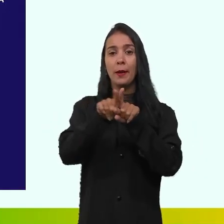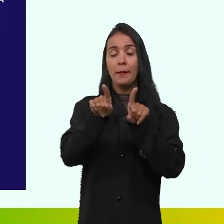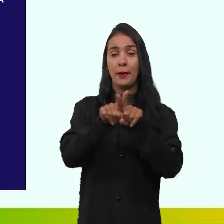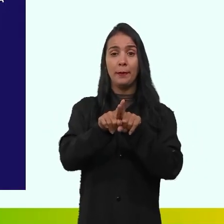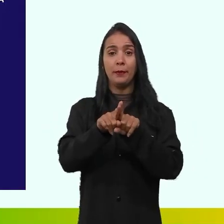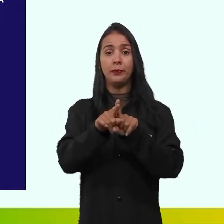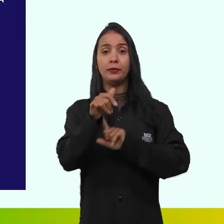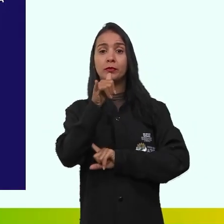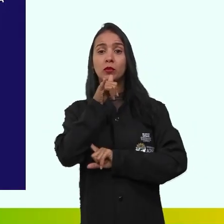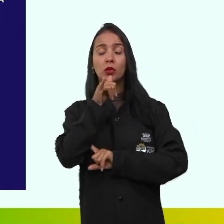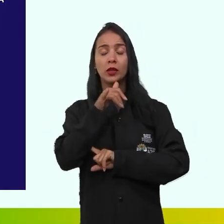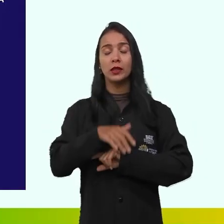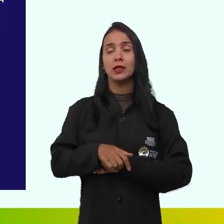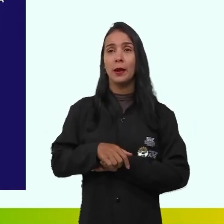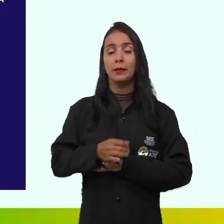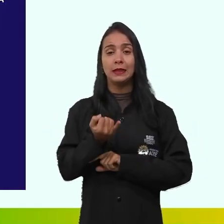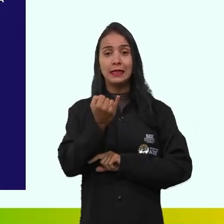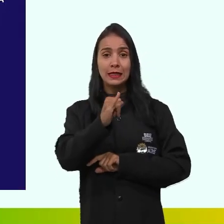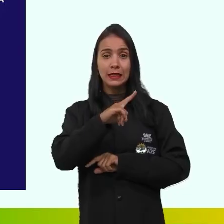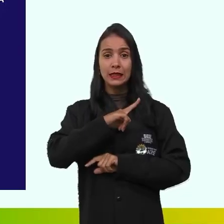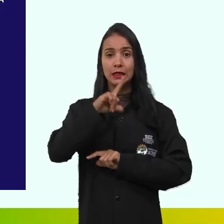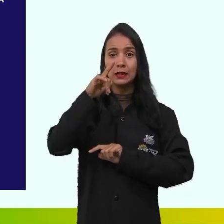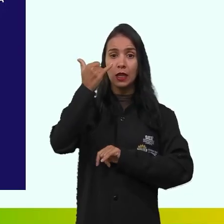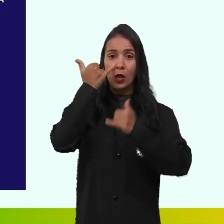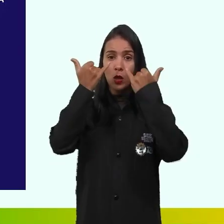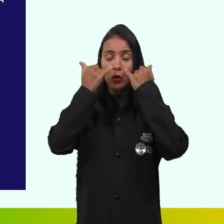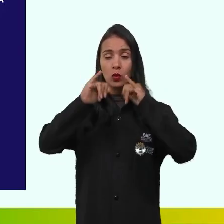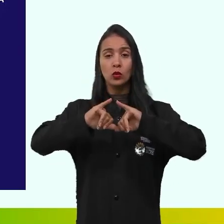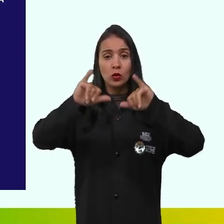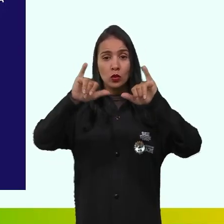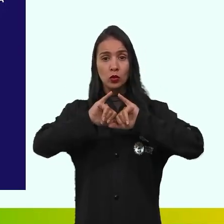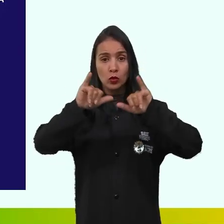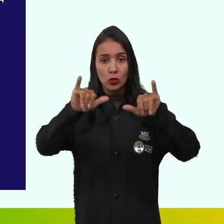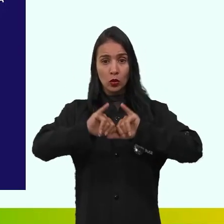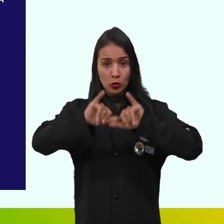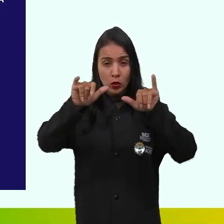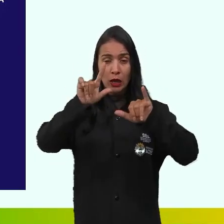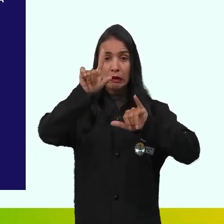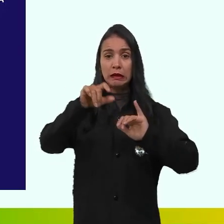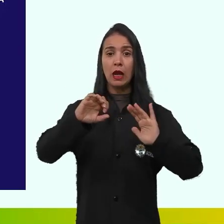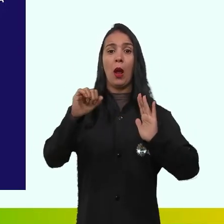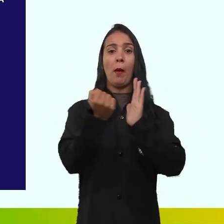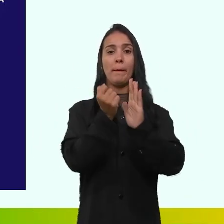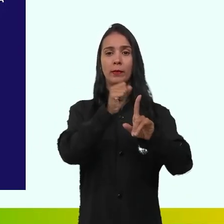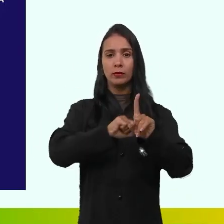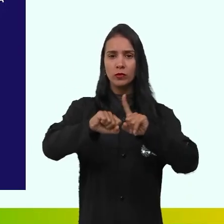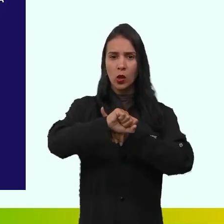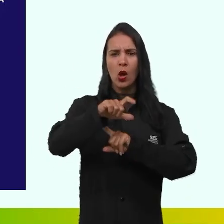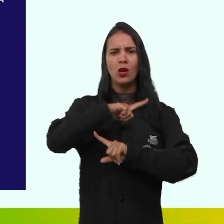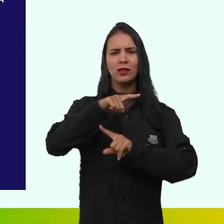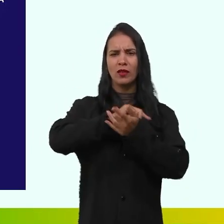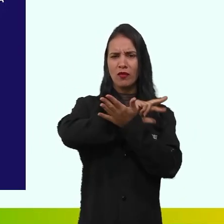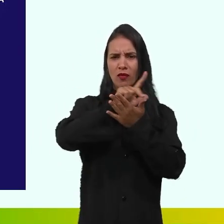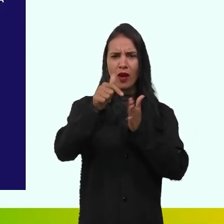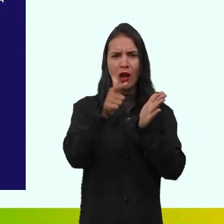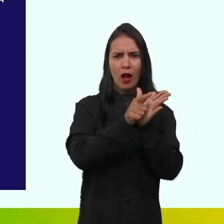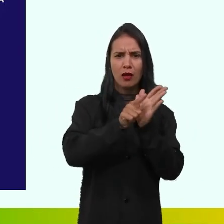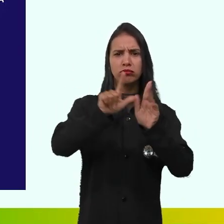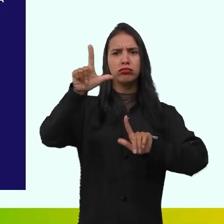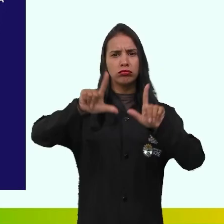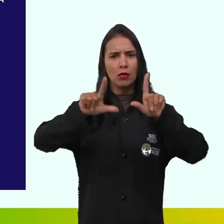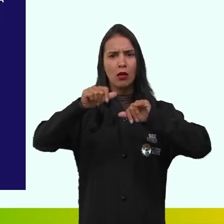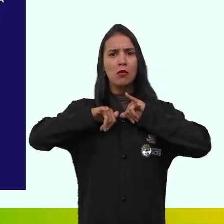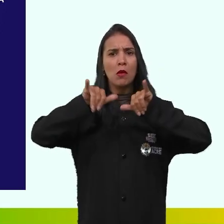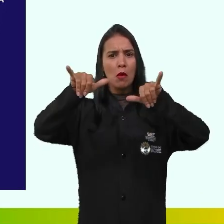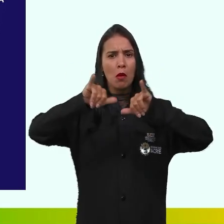impacto, mais de um meio vai fazer a transmissão dela, tá? E aí, por